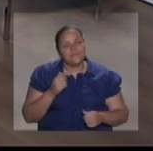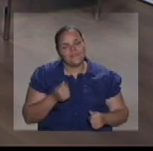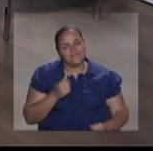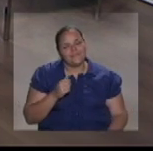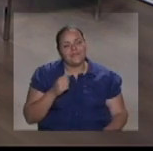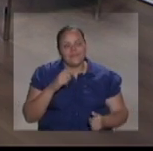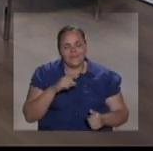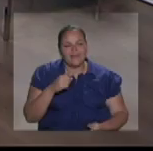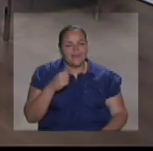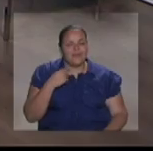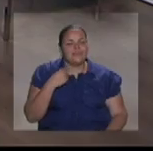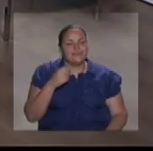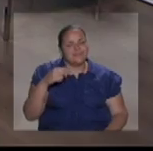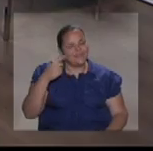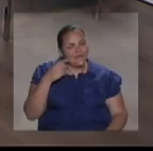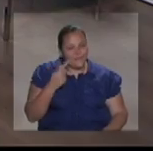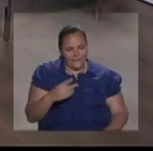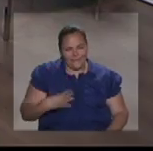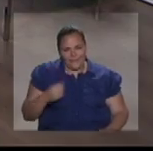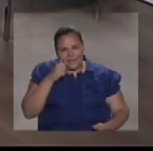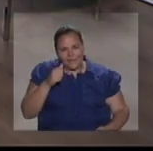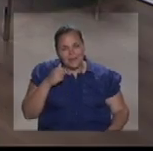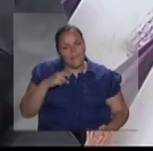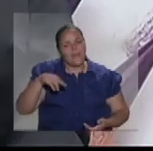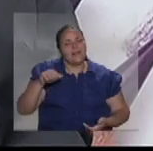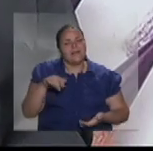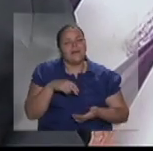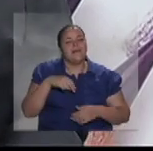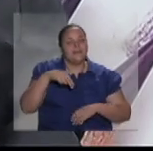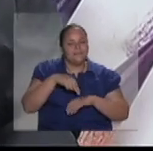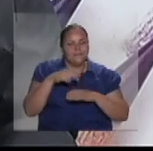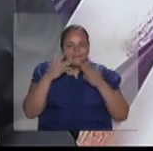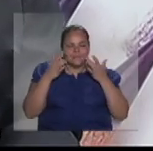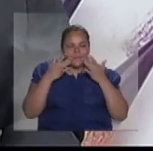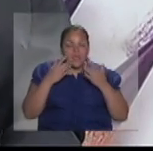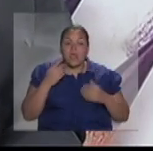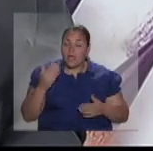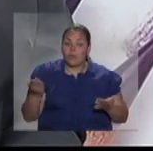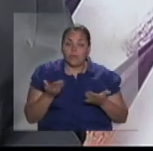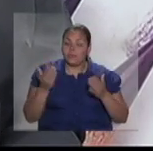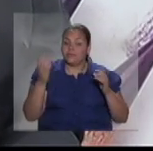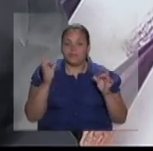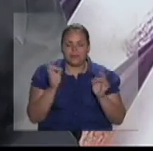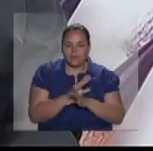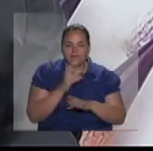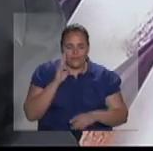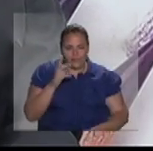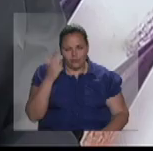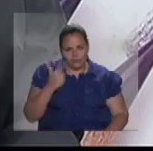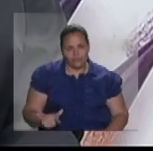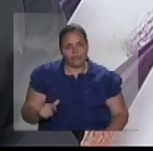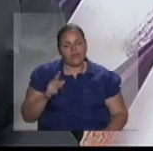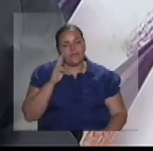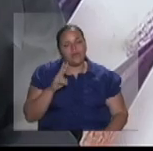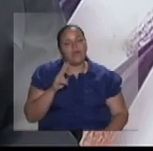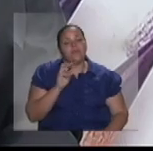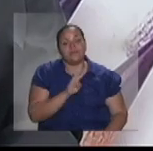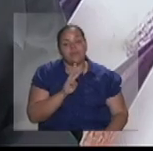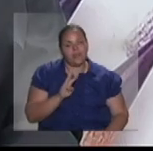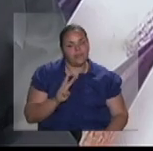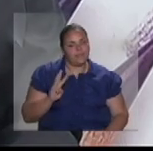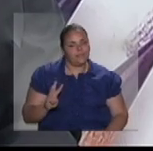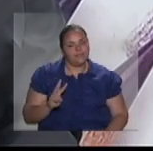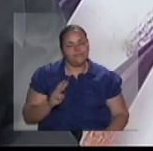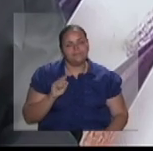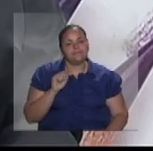para as duas. Obrigada. Quero ver ainda nos palcos a sua vida, Mariana. Obrigada. O nosso programa já está terminando e se você quiser ver novamente, basta